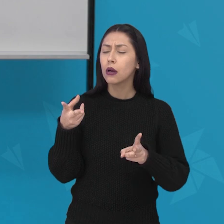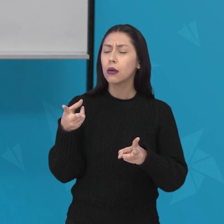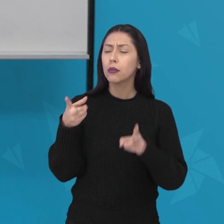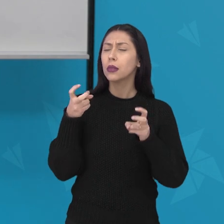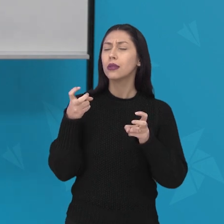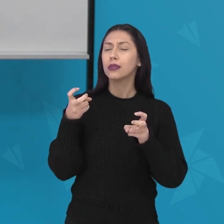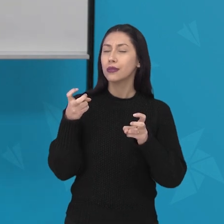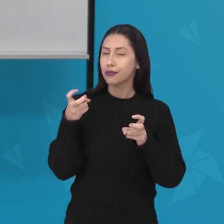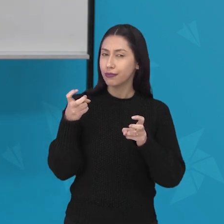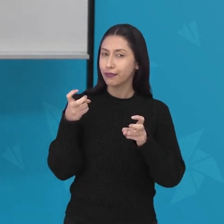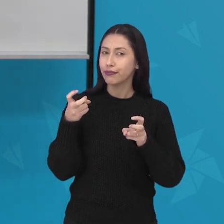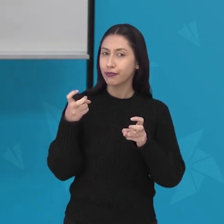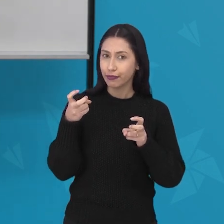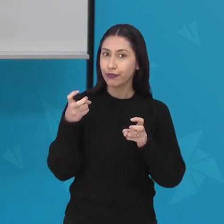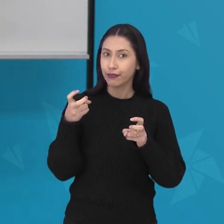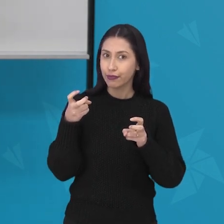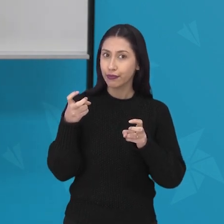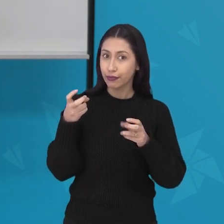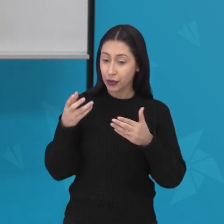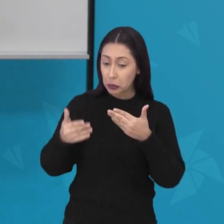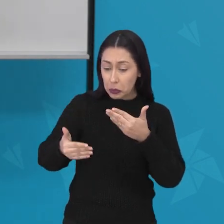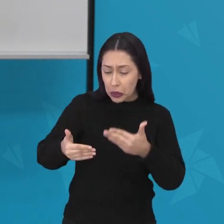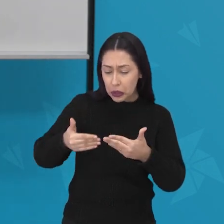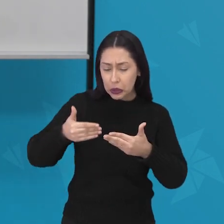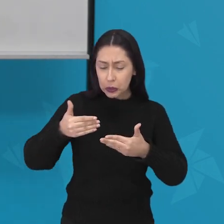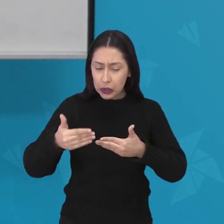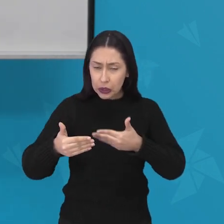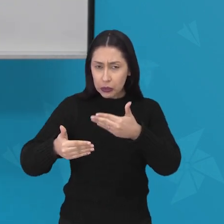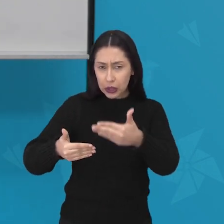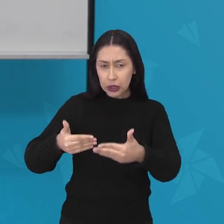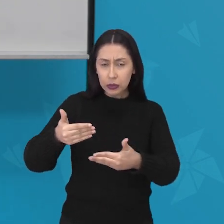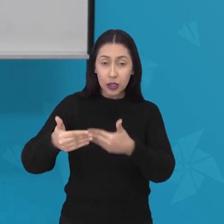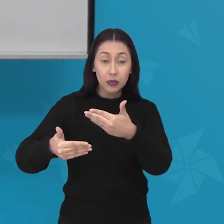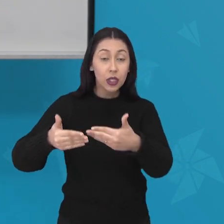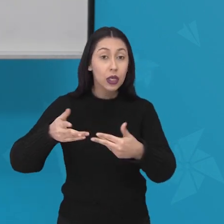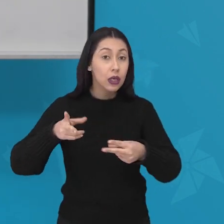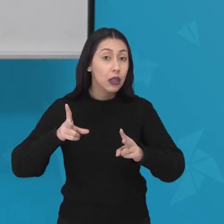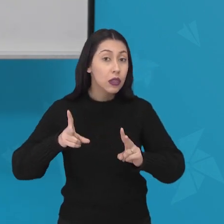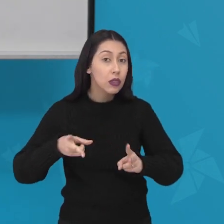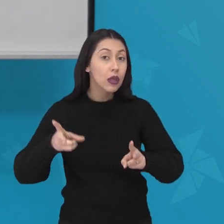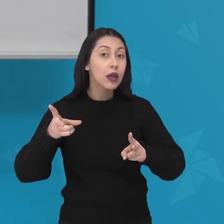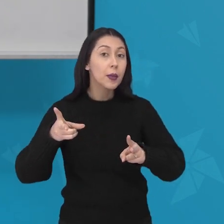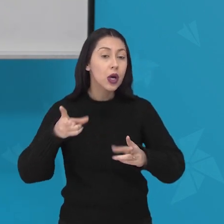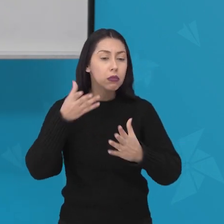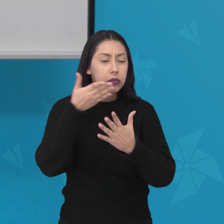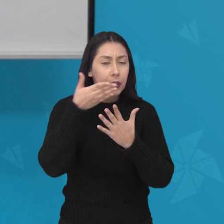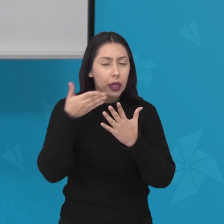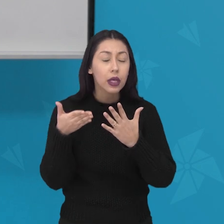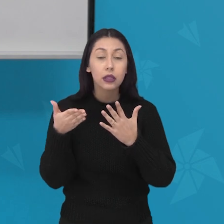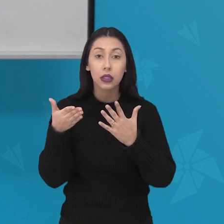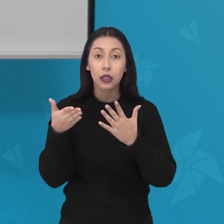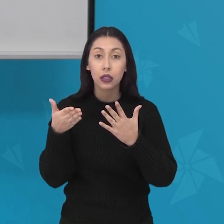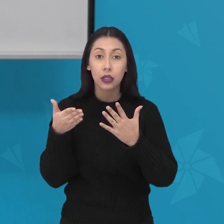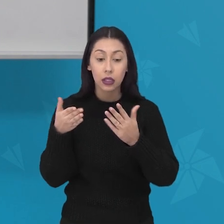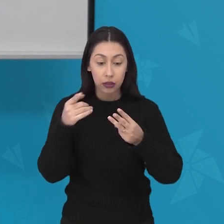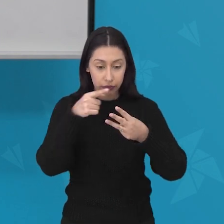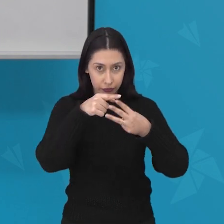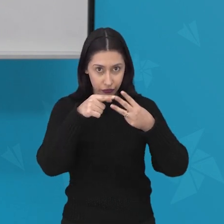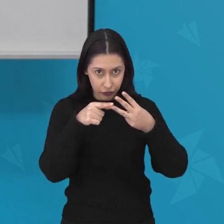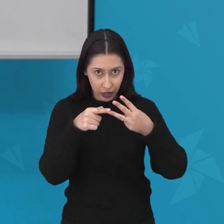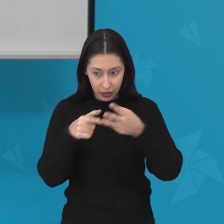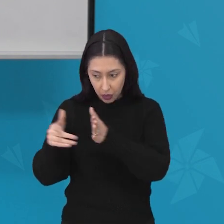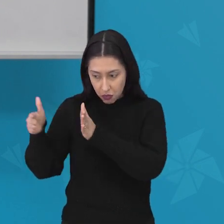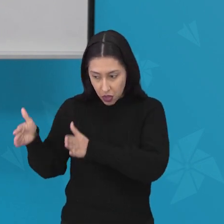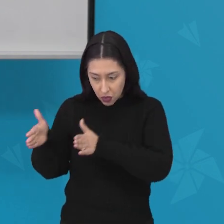perceber que na toada desses nossos encontros, essas aulas elas serão divididas em